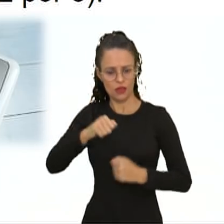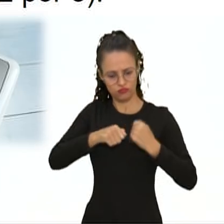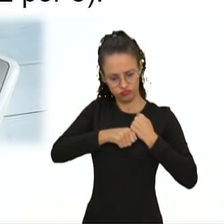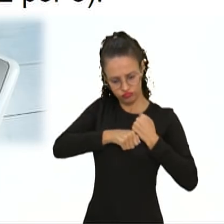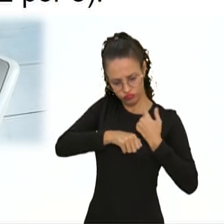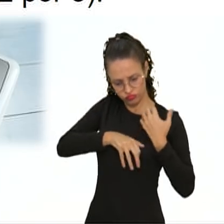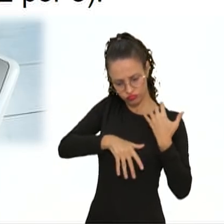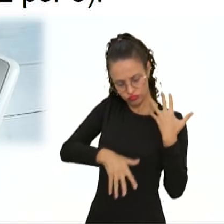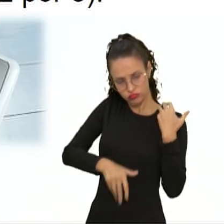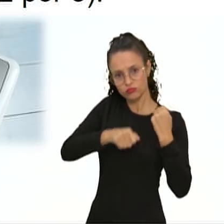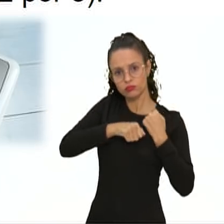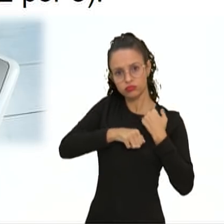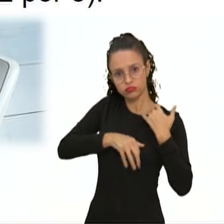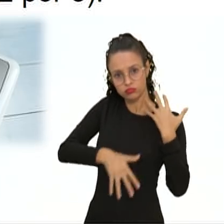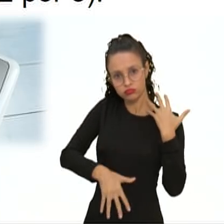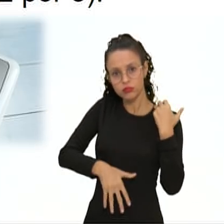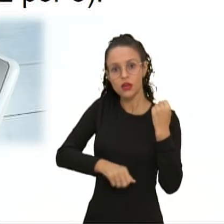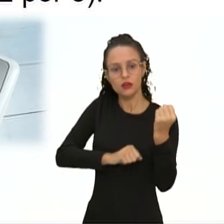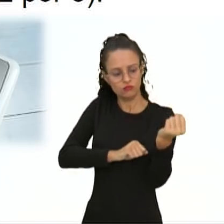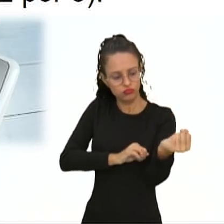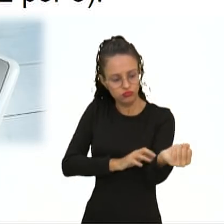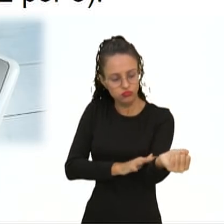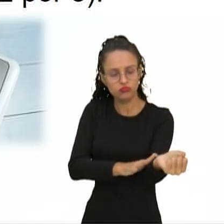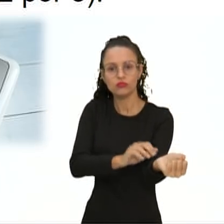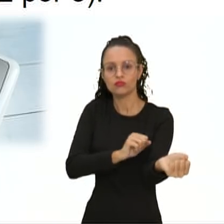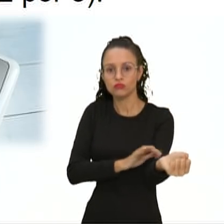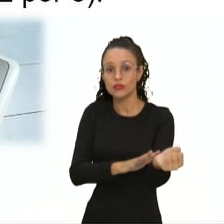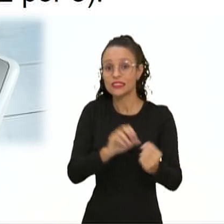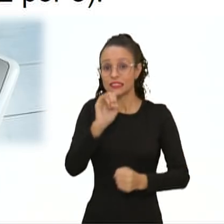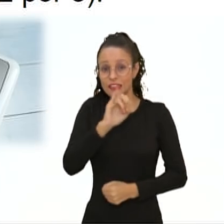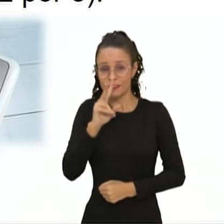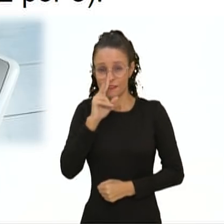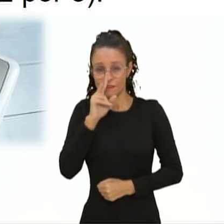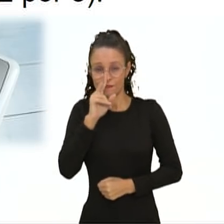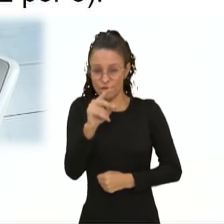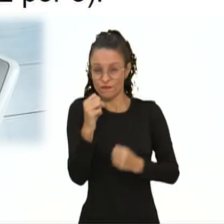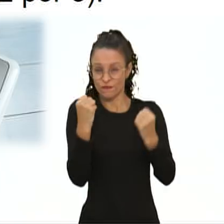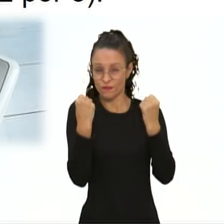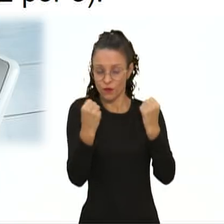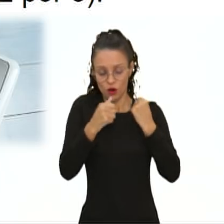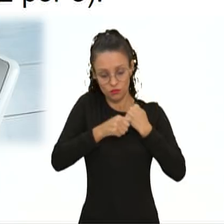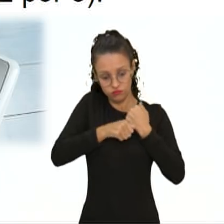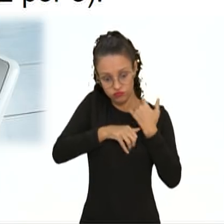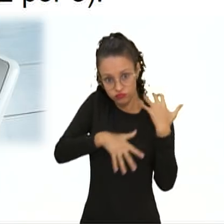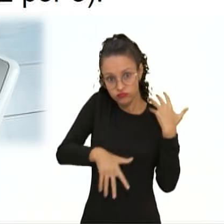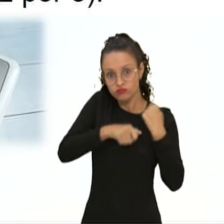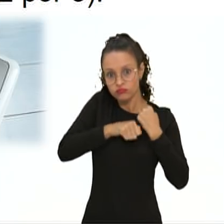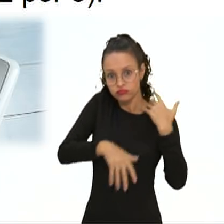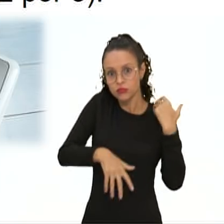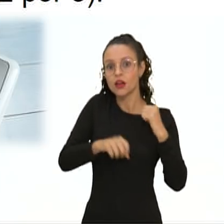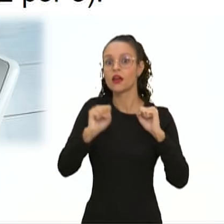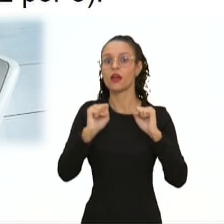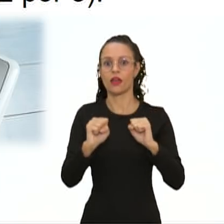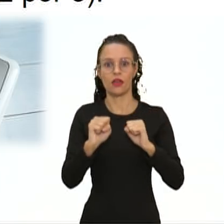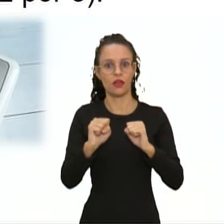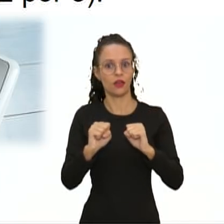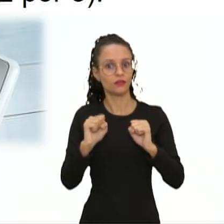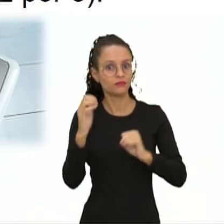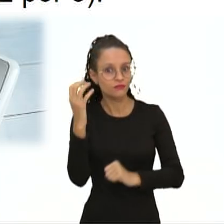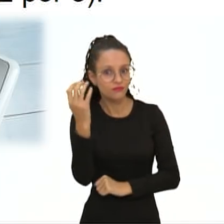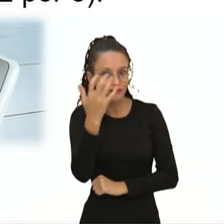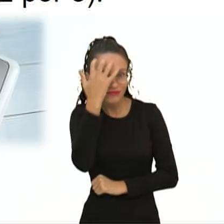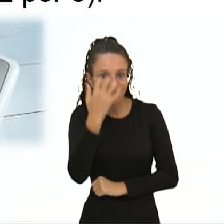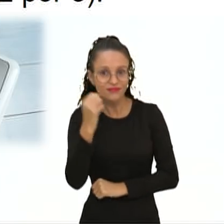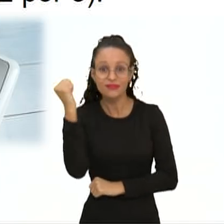essa força com que o sangue entra nas artérias for muito grande, isso é super grave, pode trazer vários problemas e